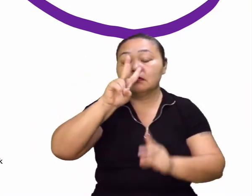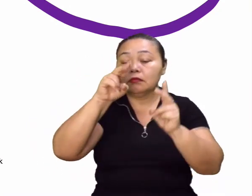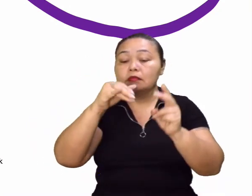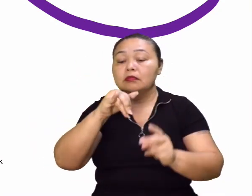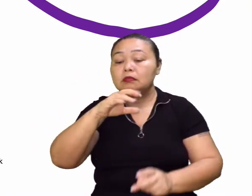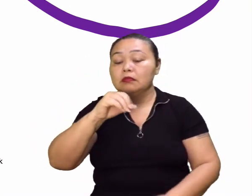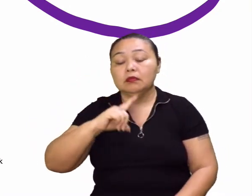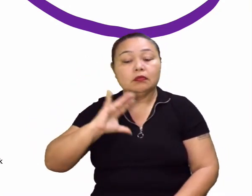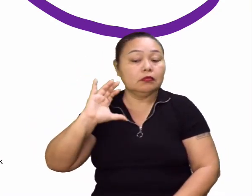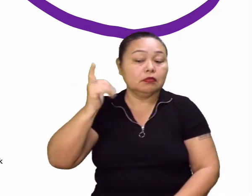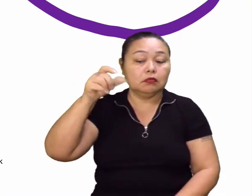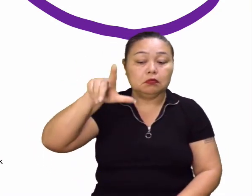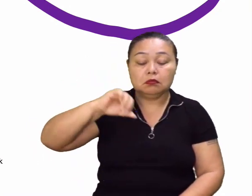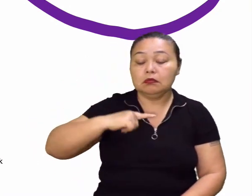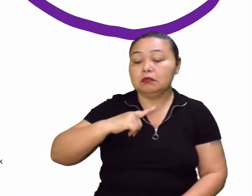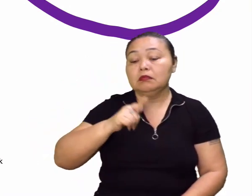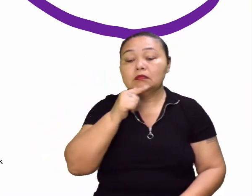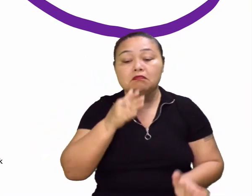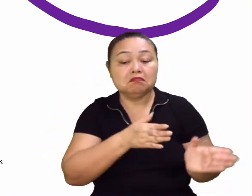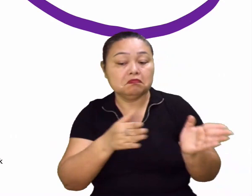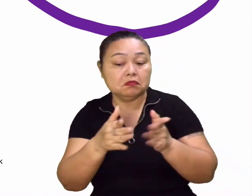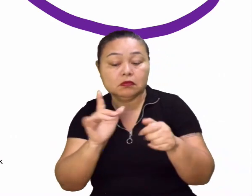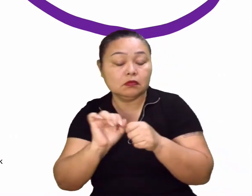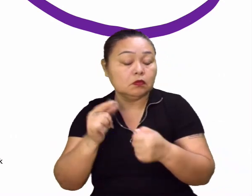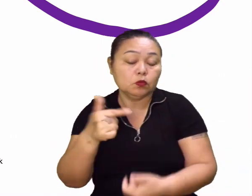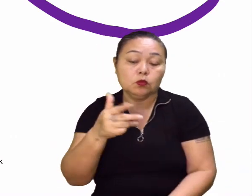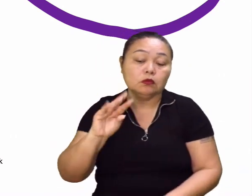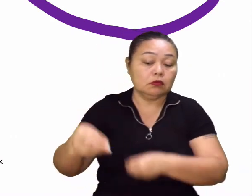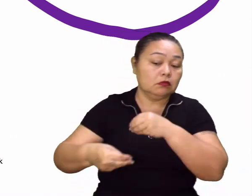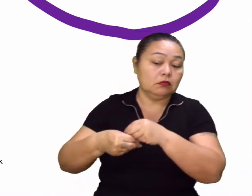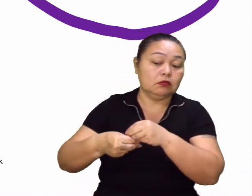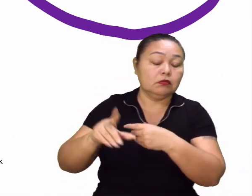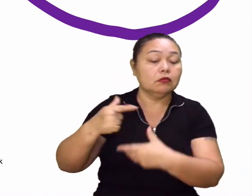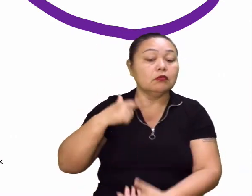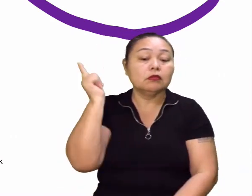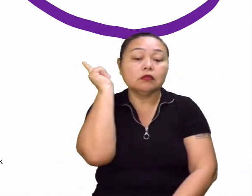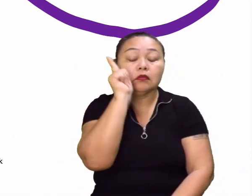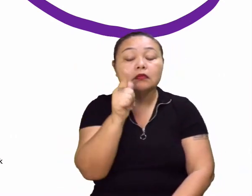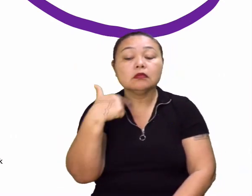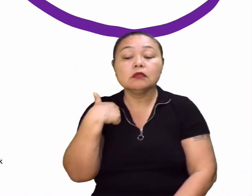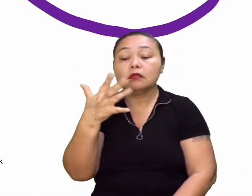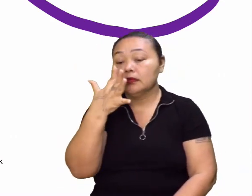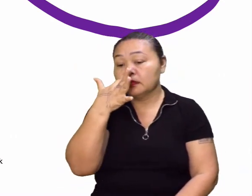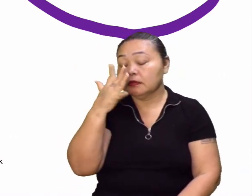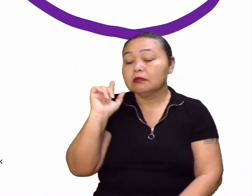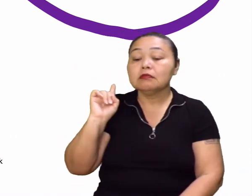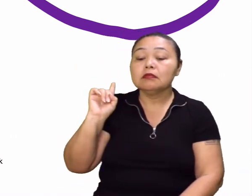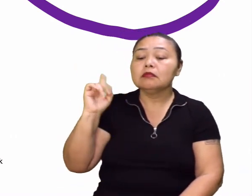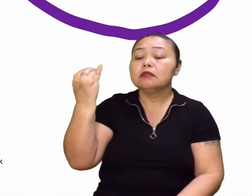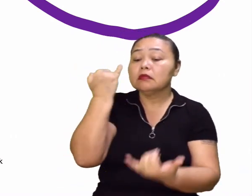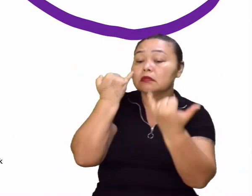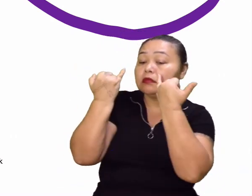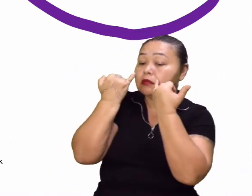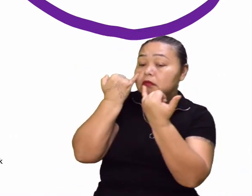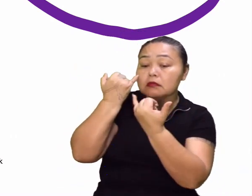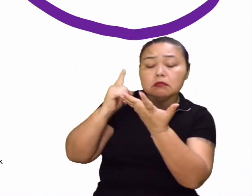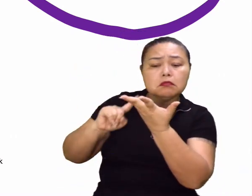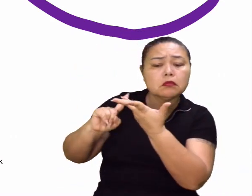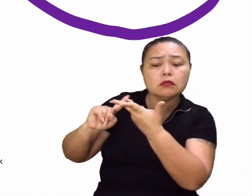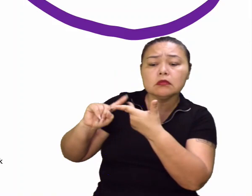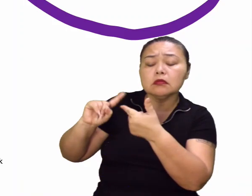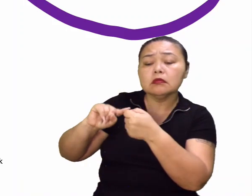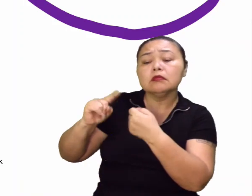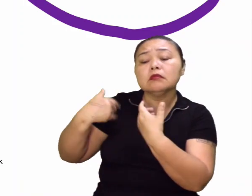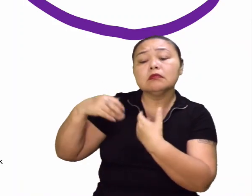específico. Clima, hidrografia, relevo, né, professor Jorge? Porque a gente consegue observar várias informações dos